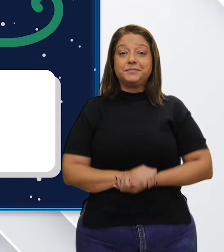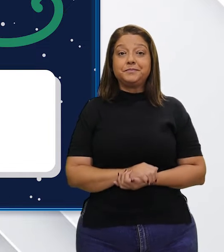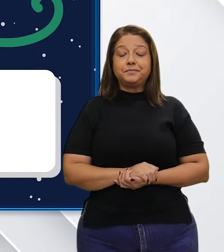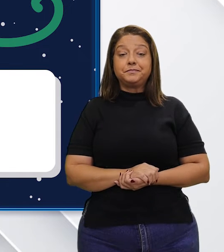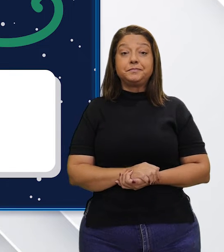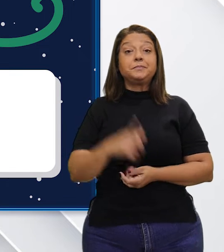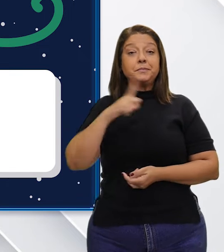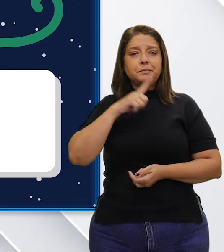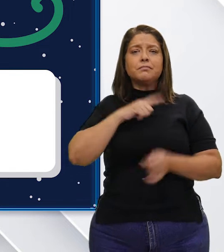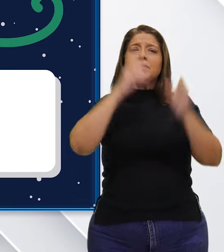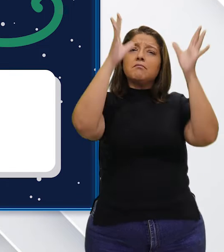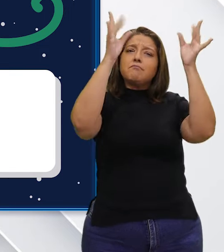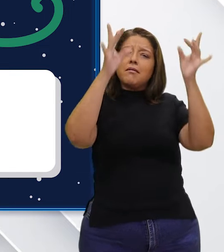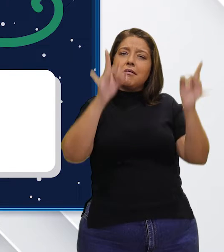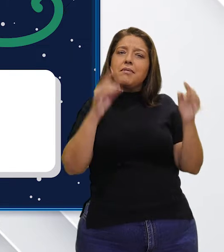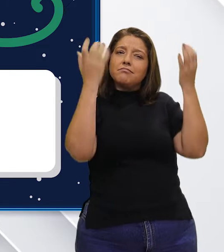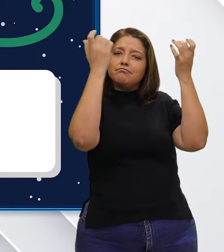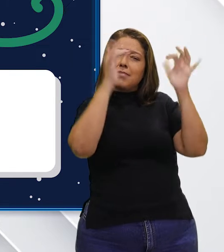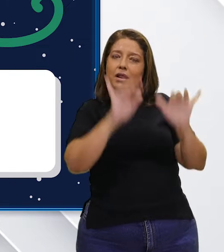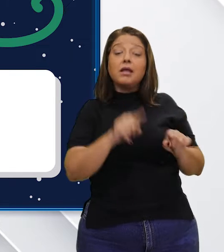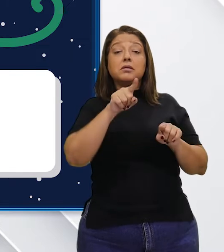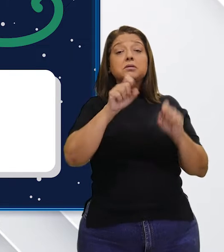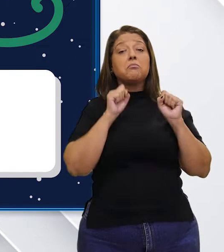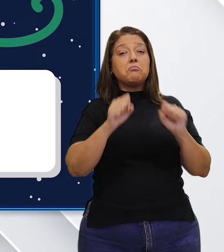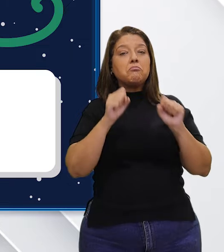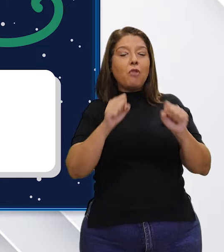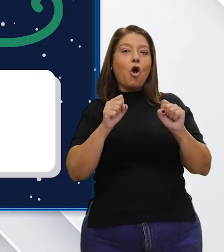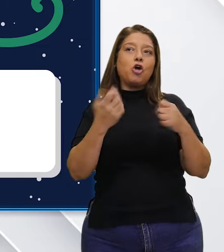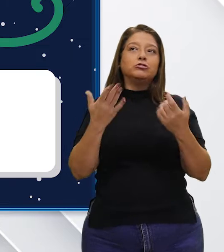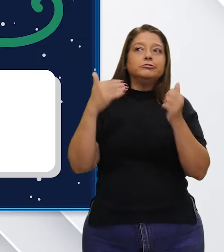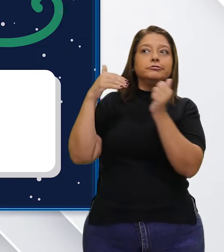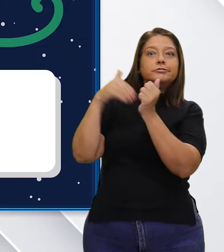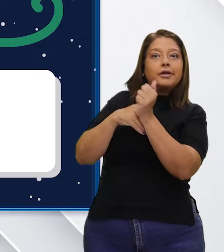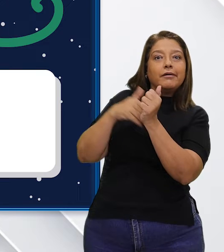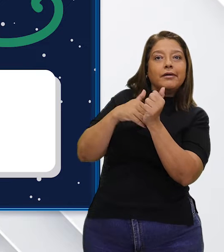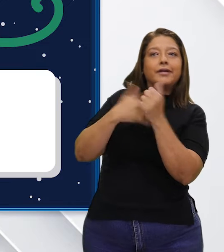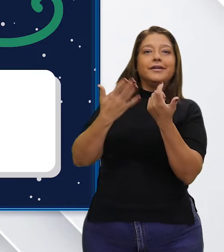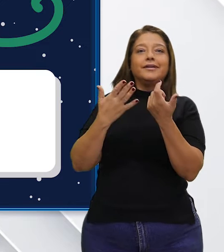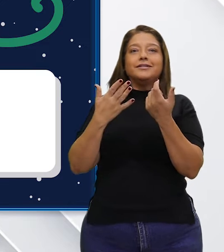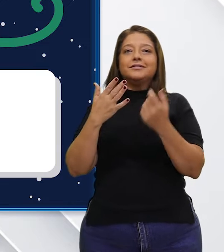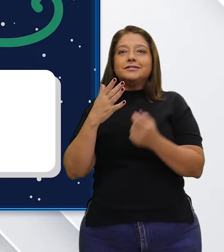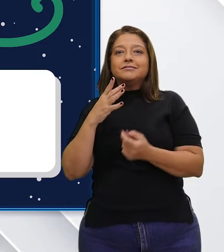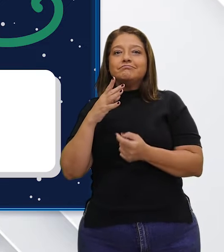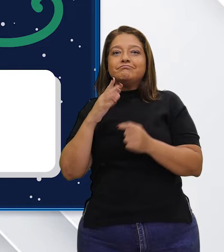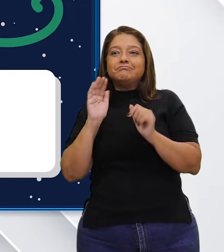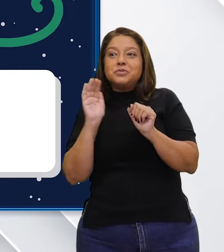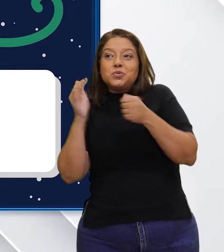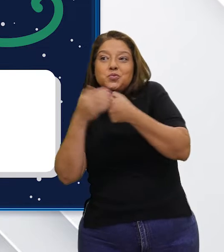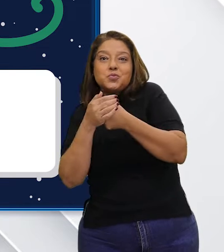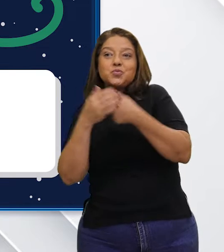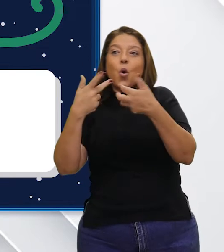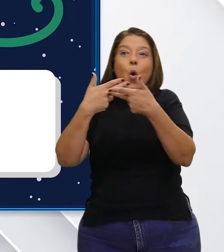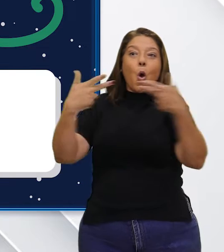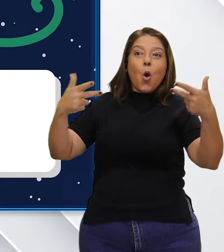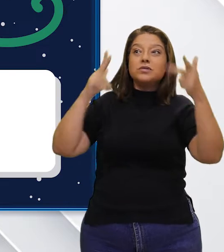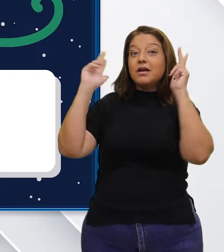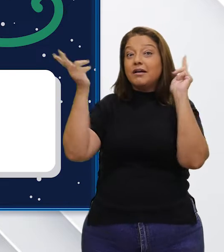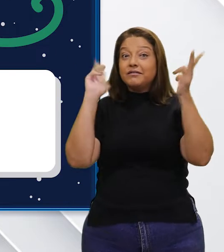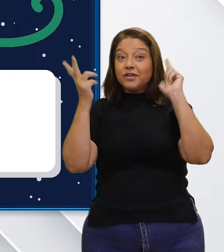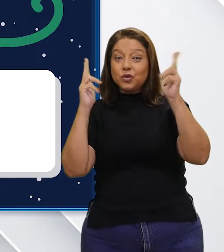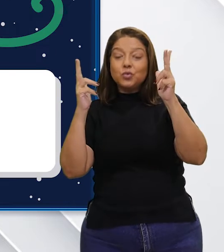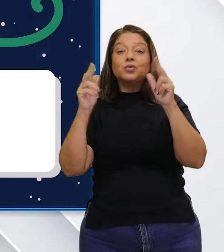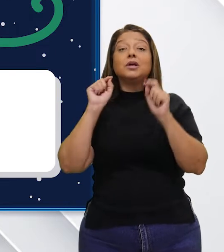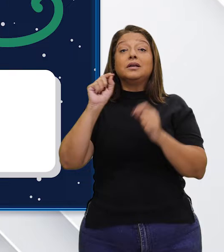empreender. Durante o desenvolvimento, podem surgir elementos de suspense, mistério ou